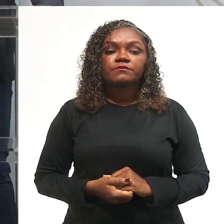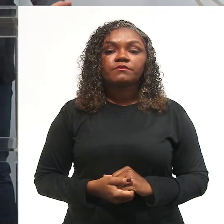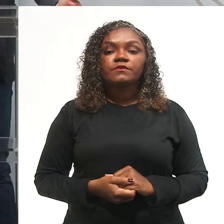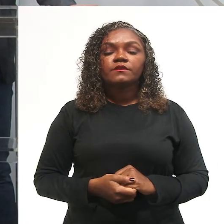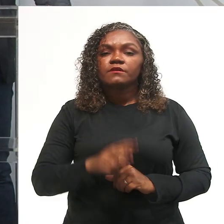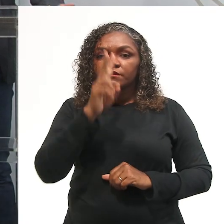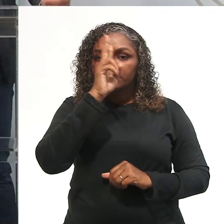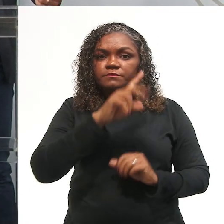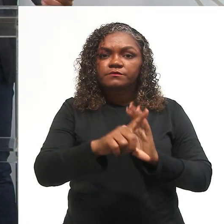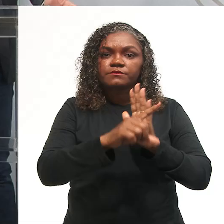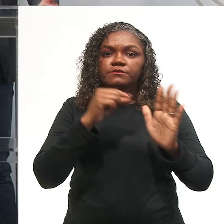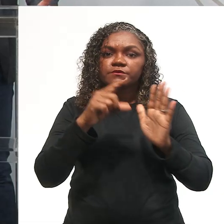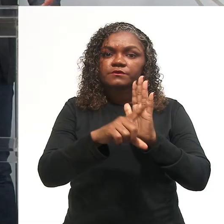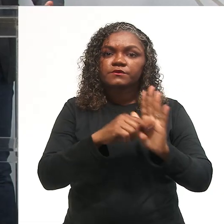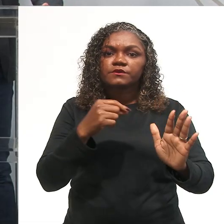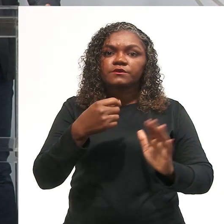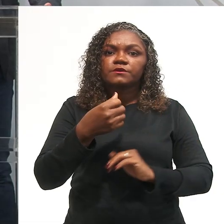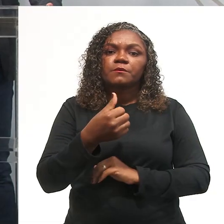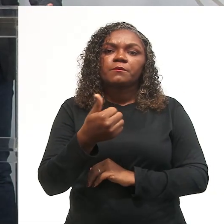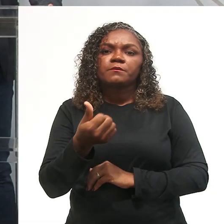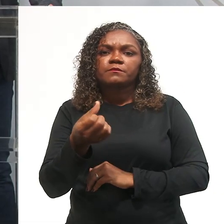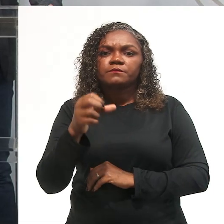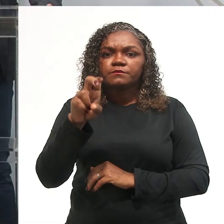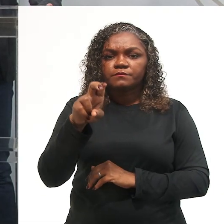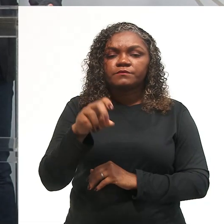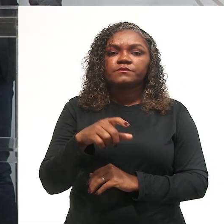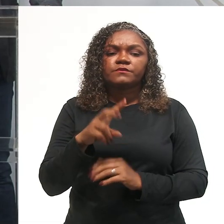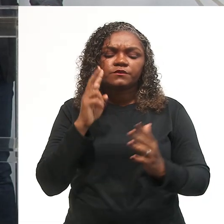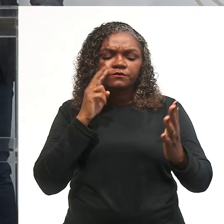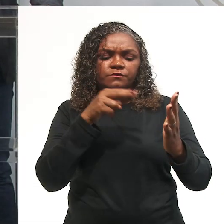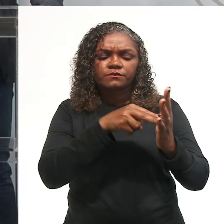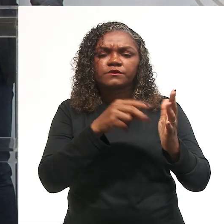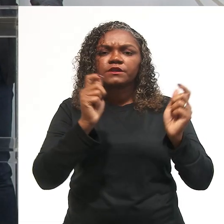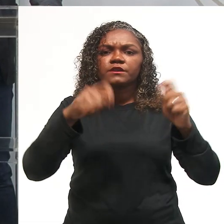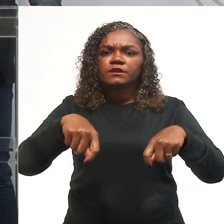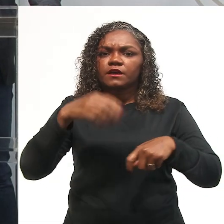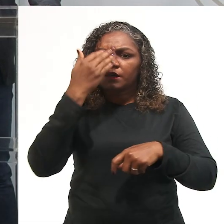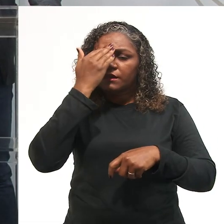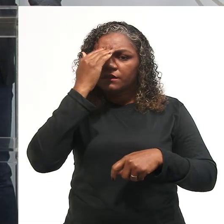artigo 65, enfim, né, você consegue ali entender